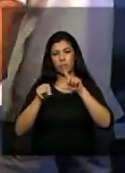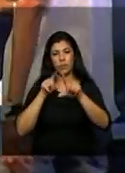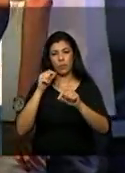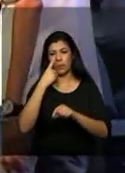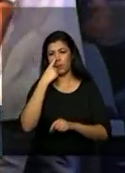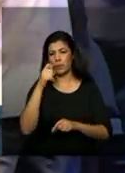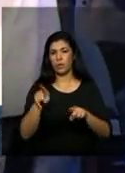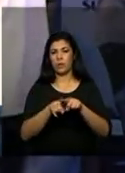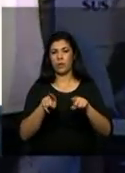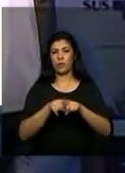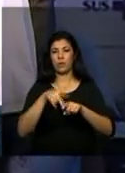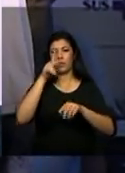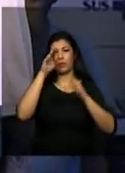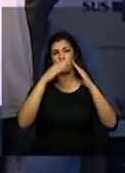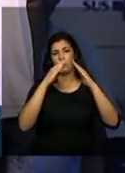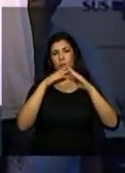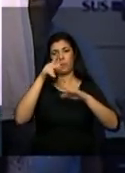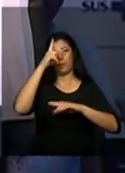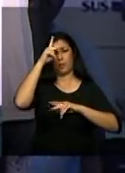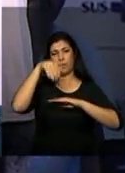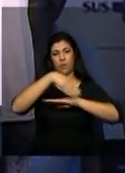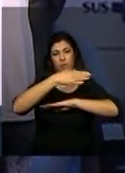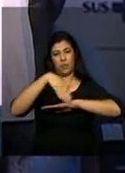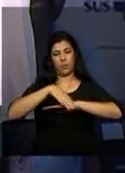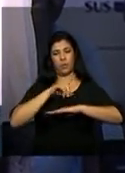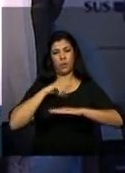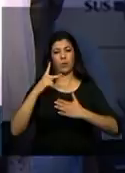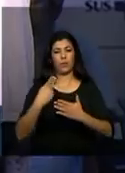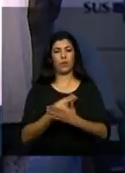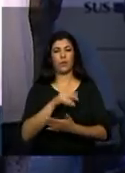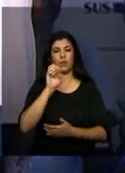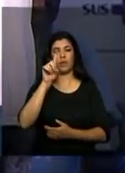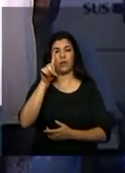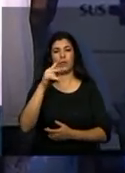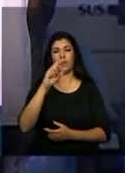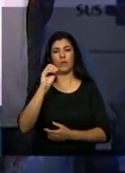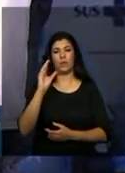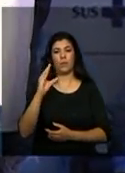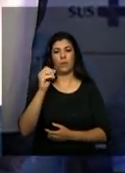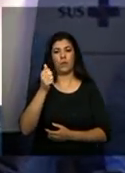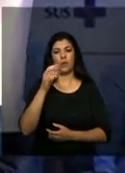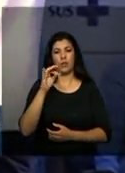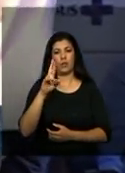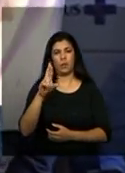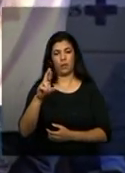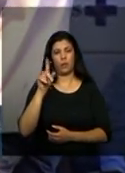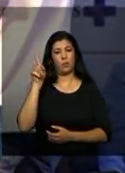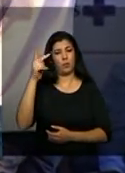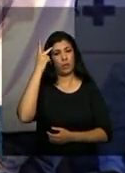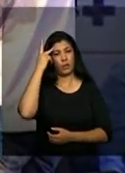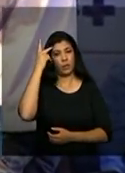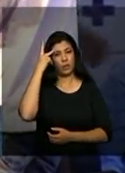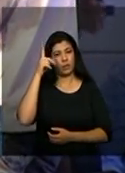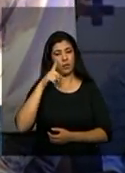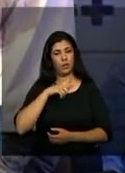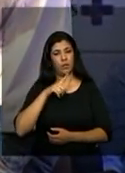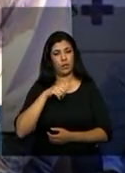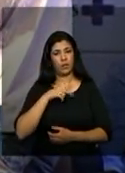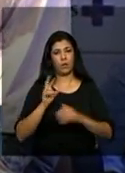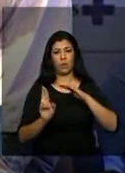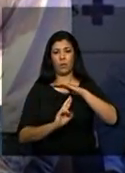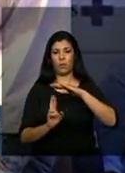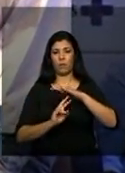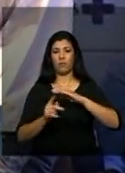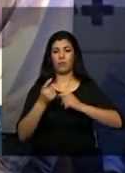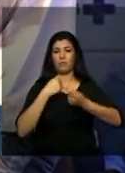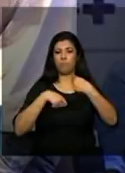evento que é realizado durante a Expo Catadores em São Paulo. A Expo Catadores, que é uma feira de negócios,